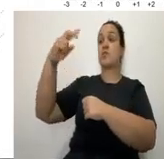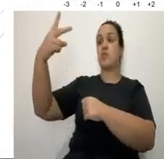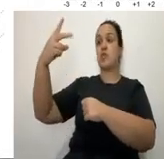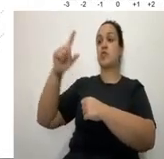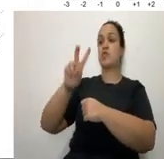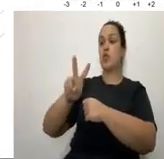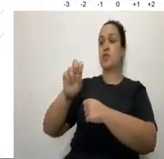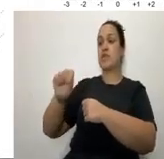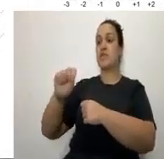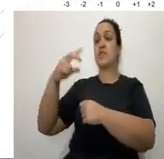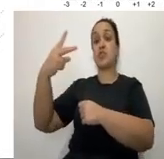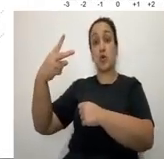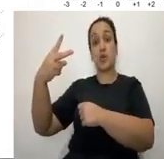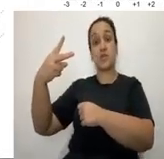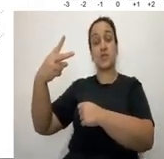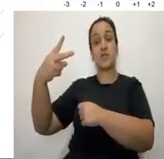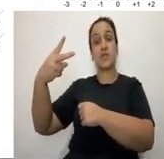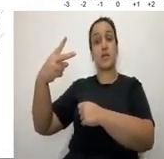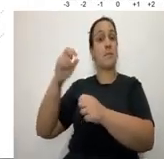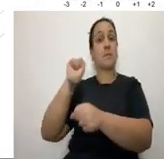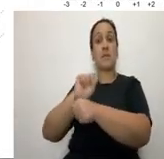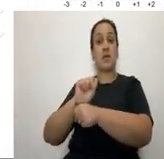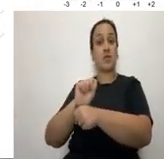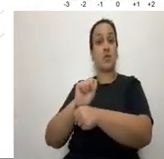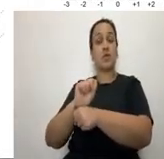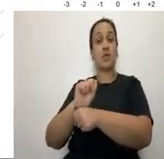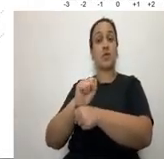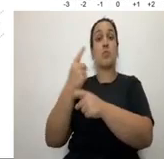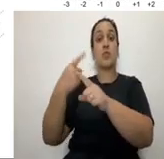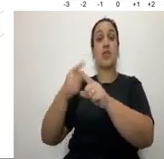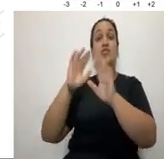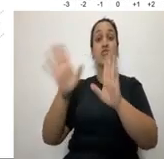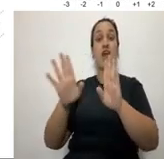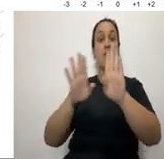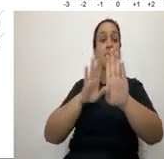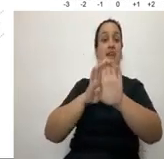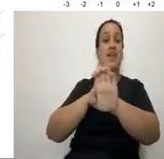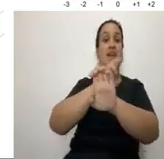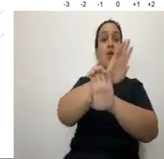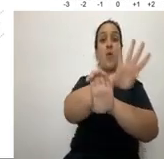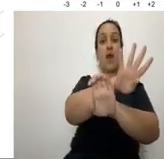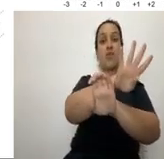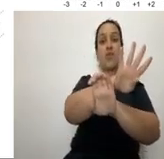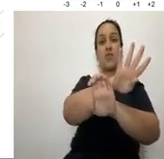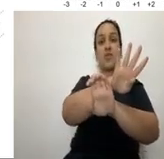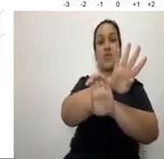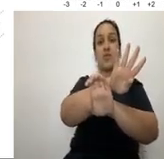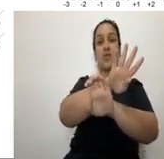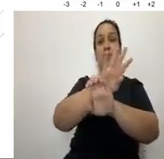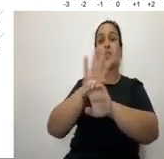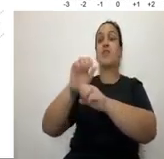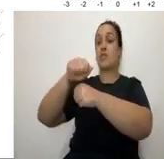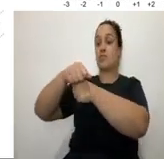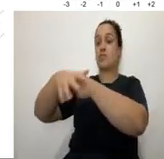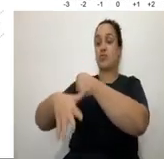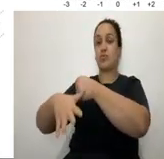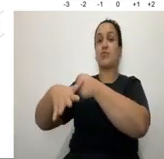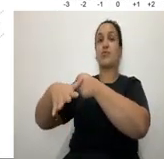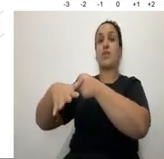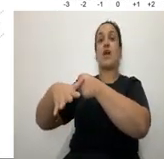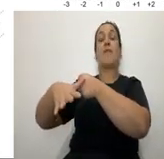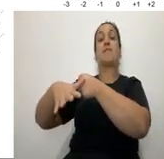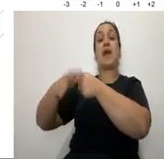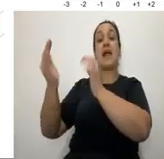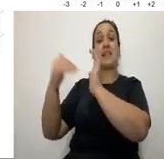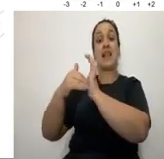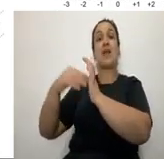2s1, 1s2, 2s2, então está aqui. O elétron mais energético está no subnível S,